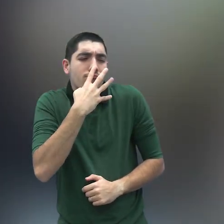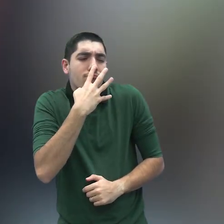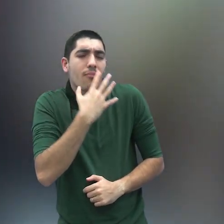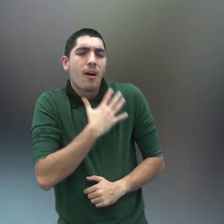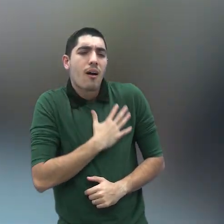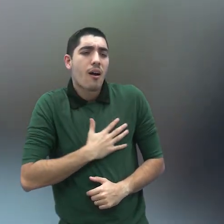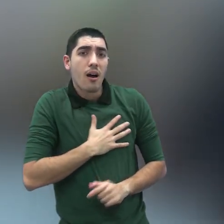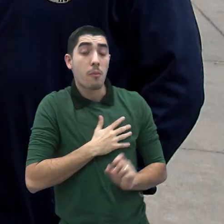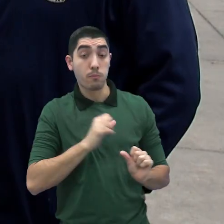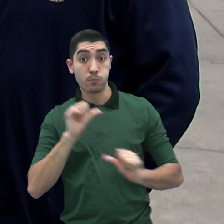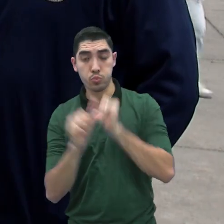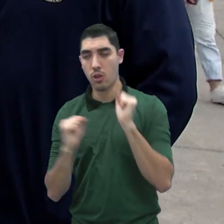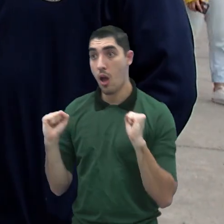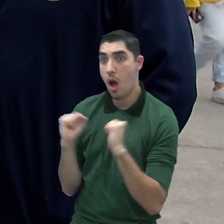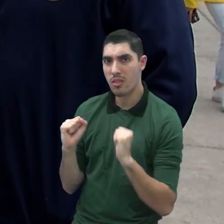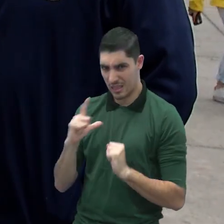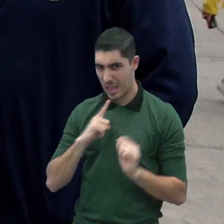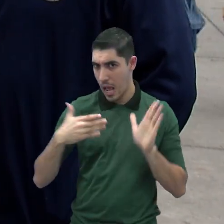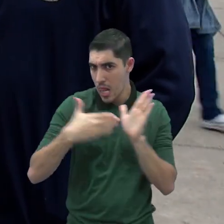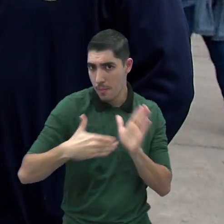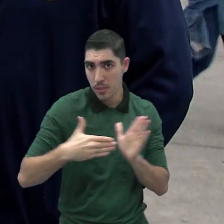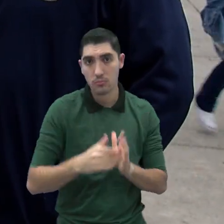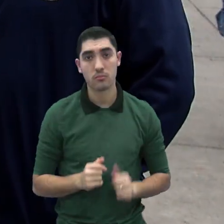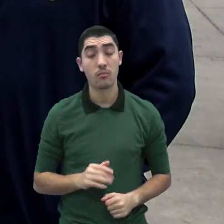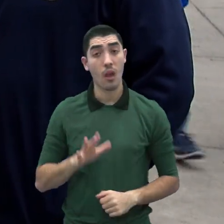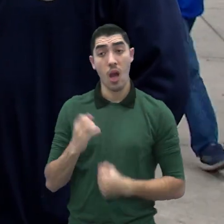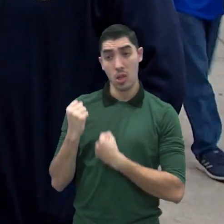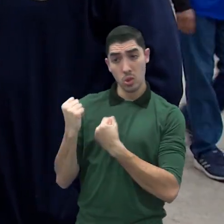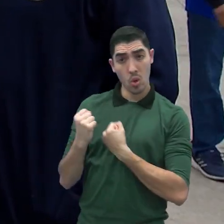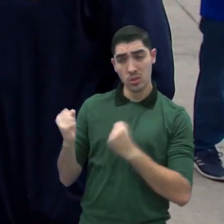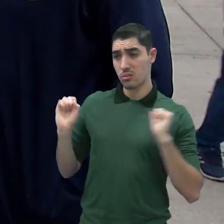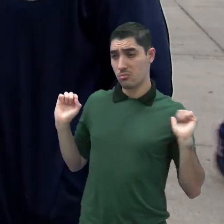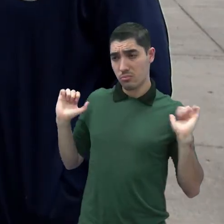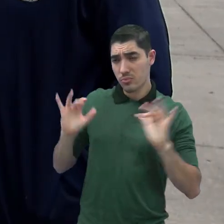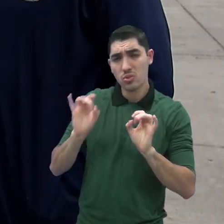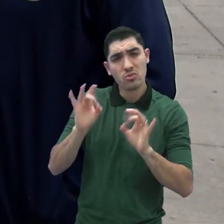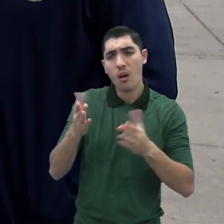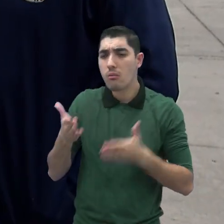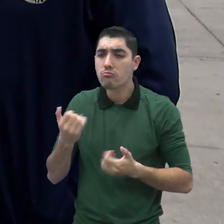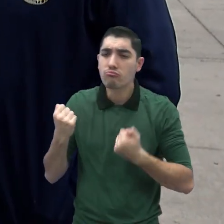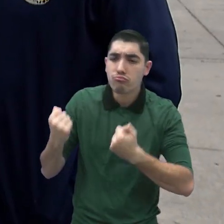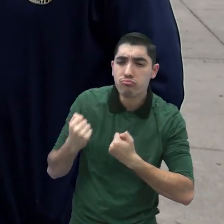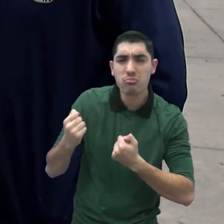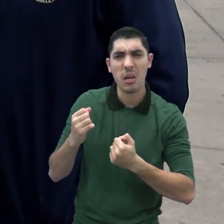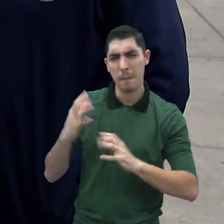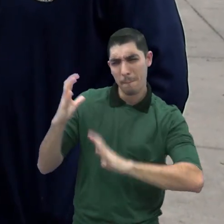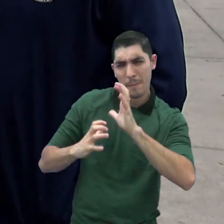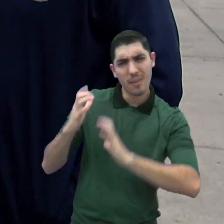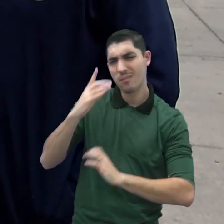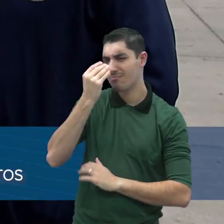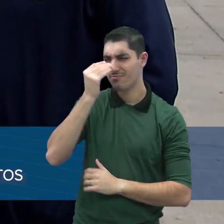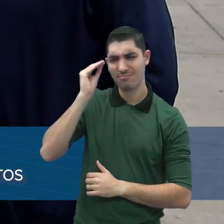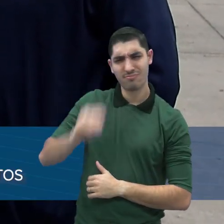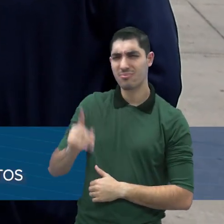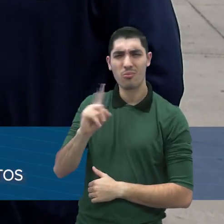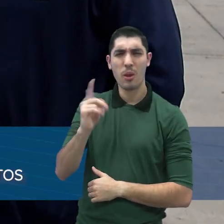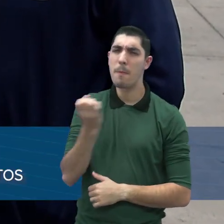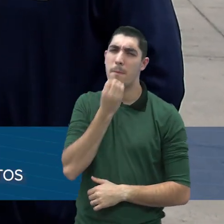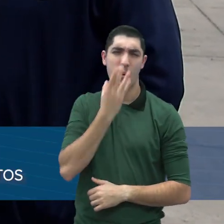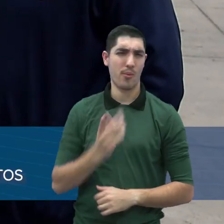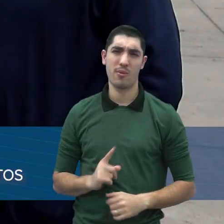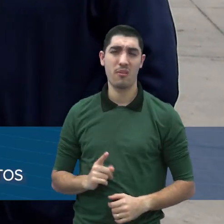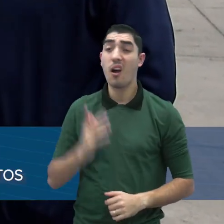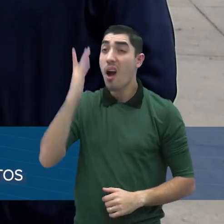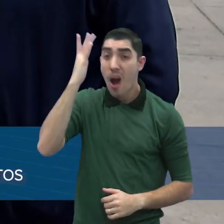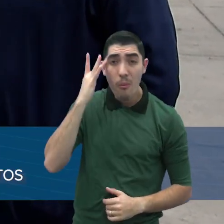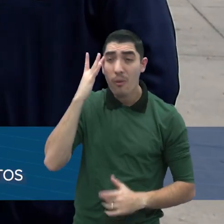que existe um limite? Eu acho que a torcida tem que vir só para torcer, cara. Esquece briga, esquece tudo, esse tipo de coisa. Não vale a pena.